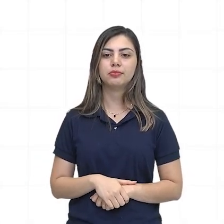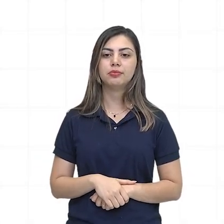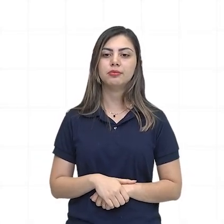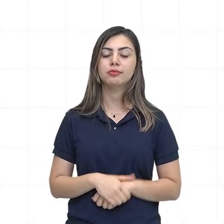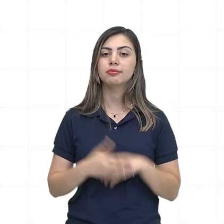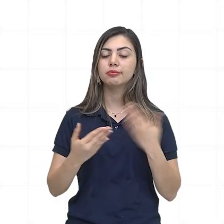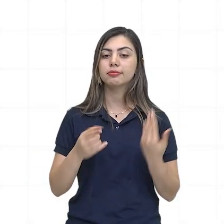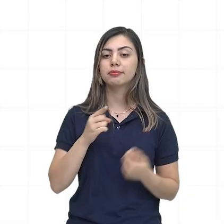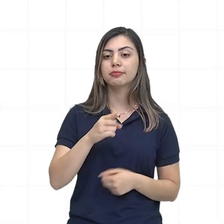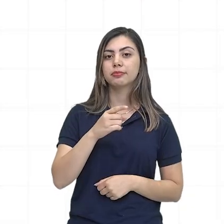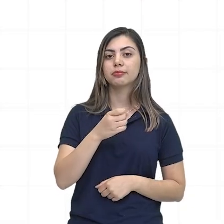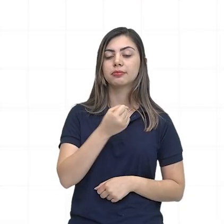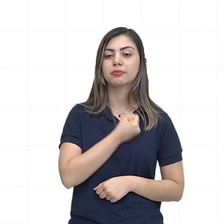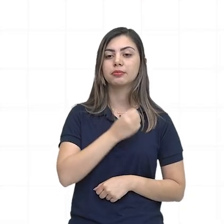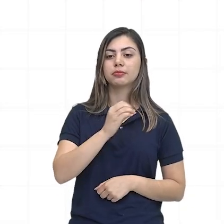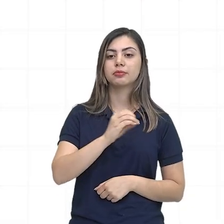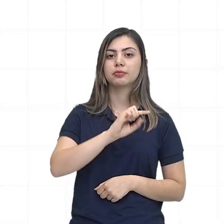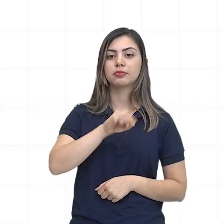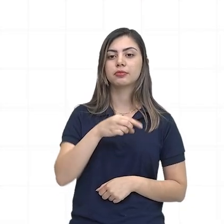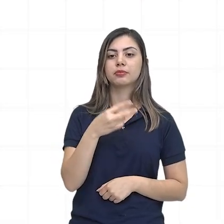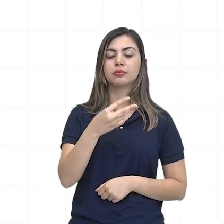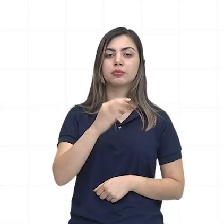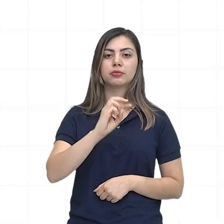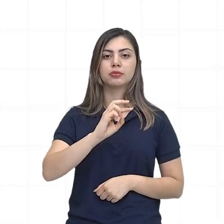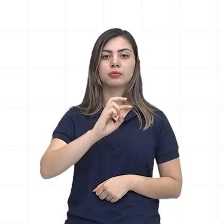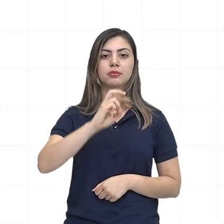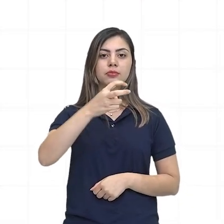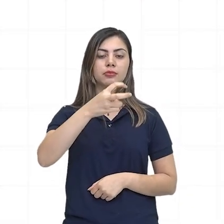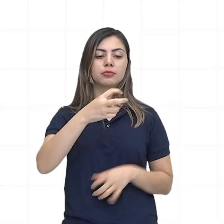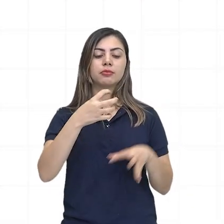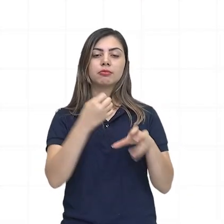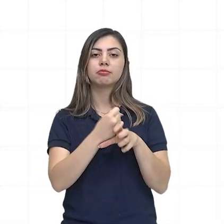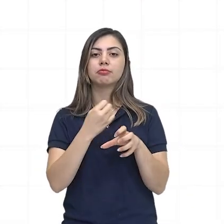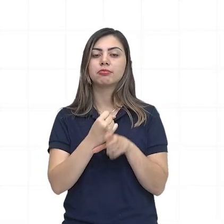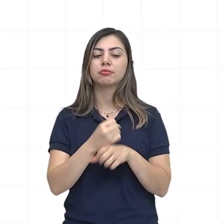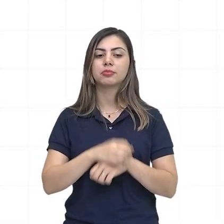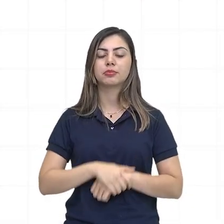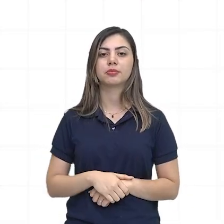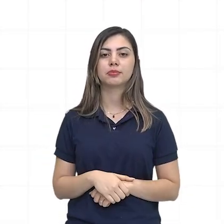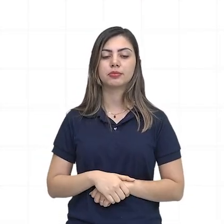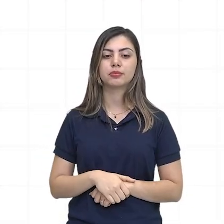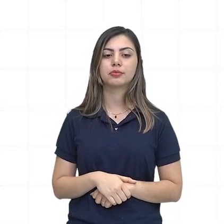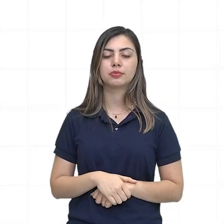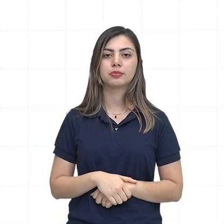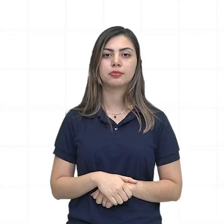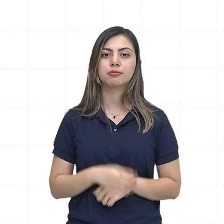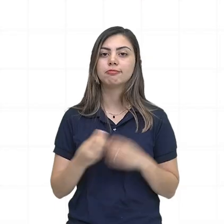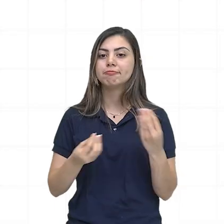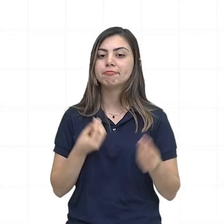O resultado da operação. Qual é a operação? A operação é,